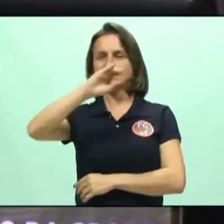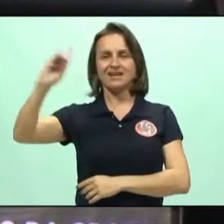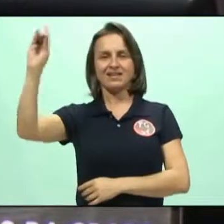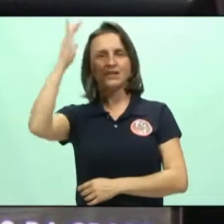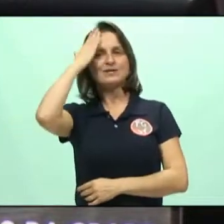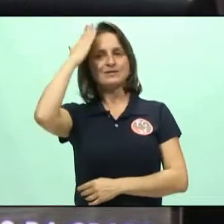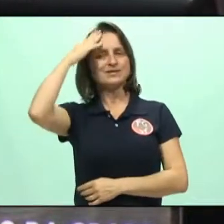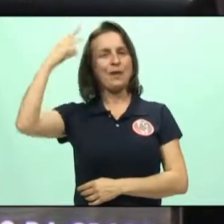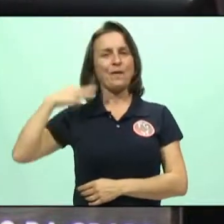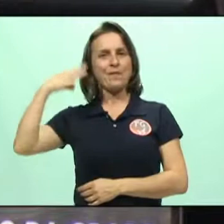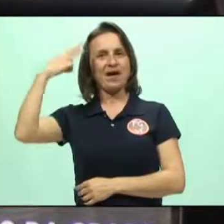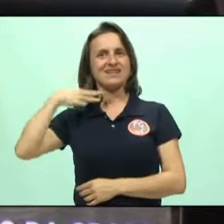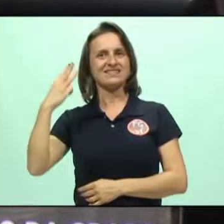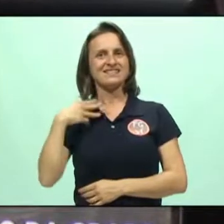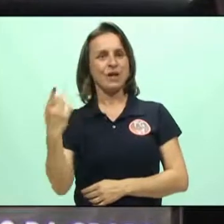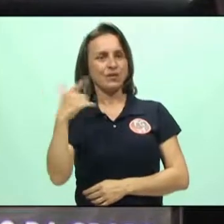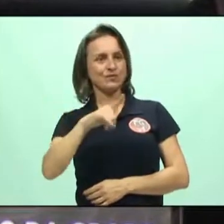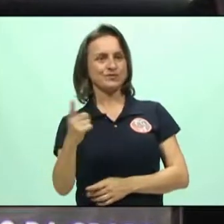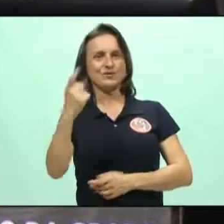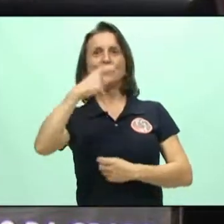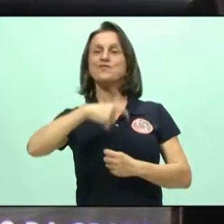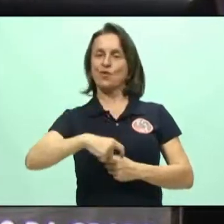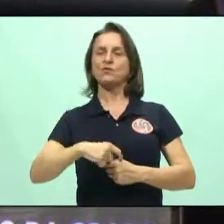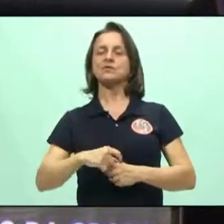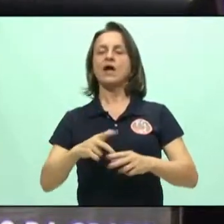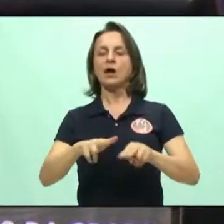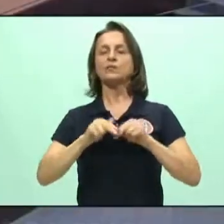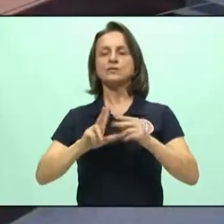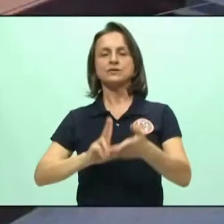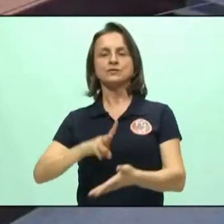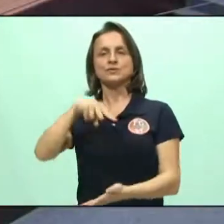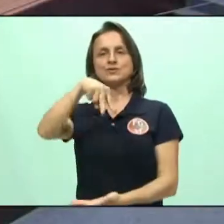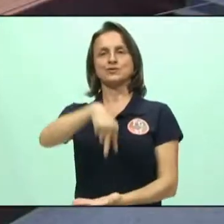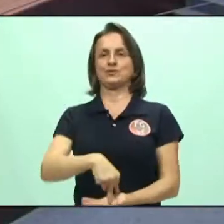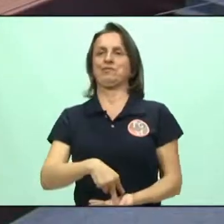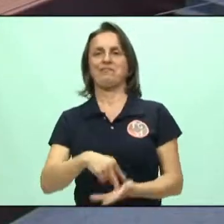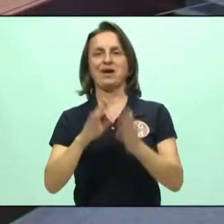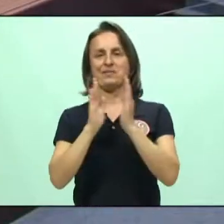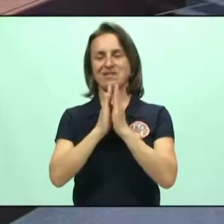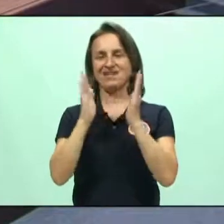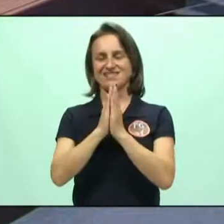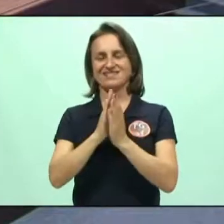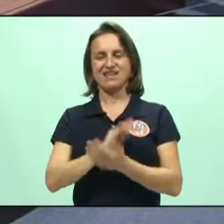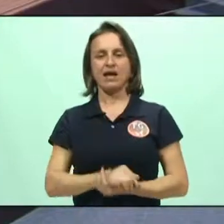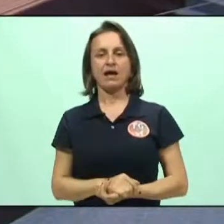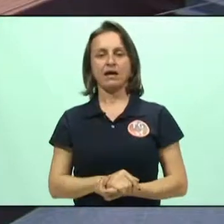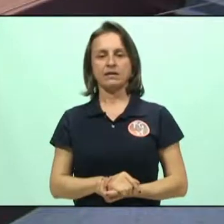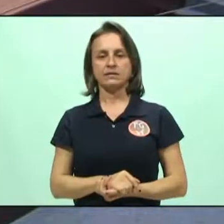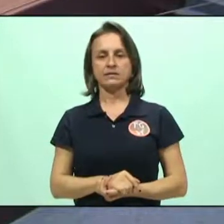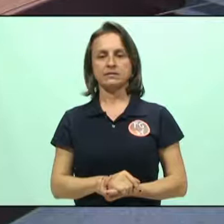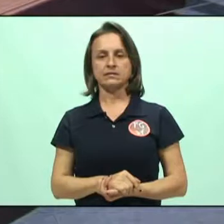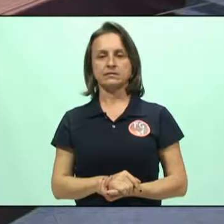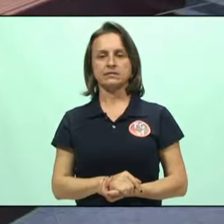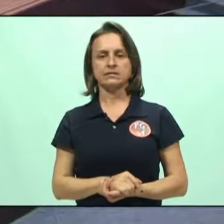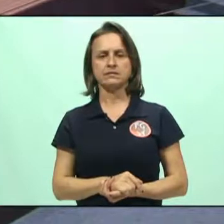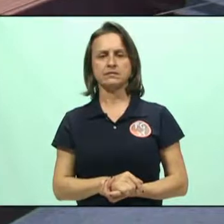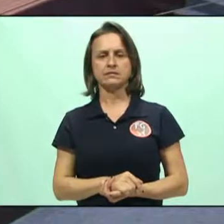certeza que o Marcelo tá aí foi obra dele por isso de pé eu tenho certeza que nós queremos o vereador